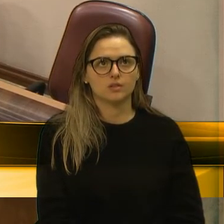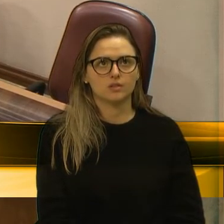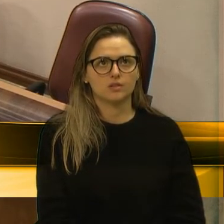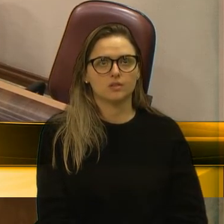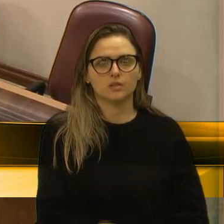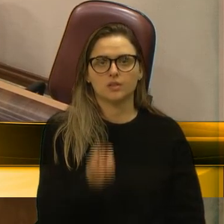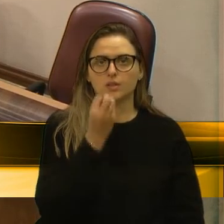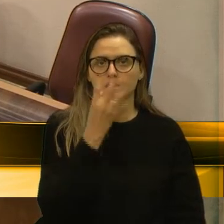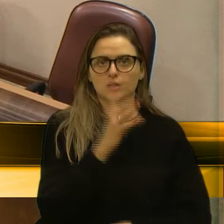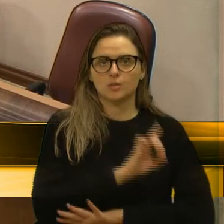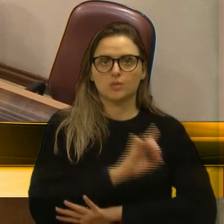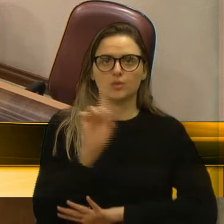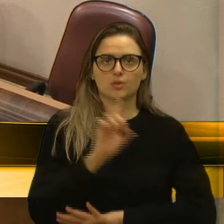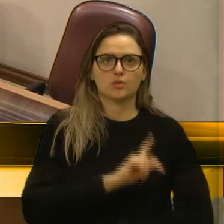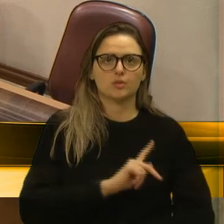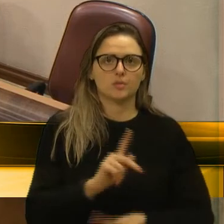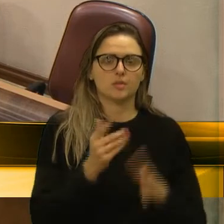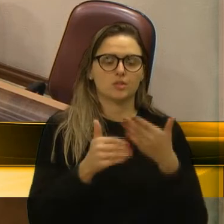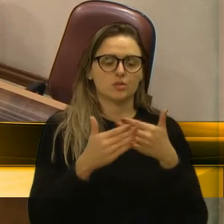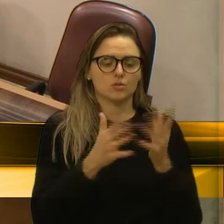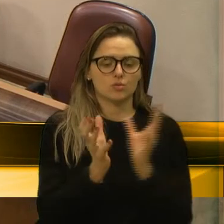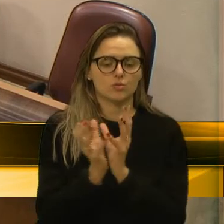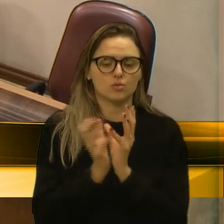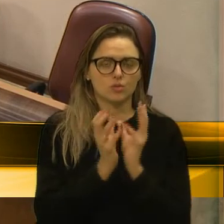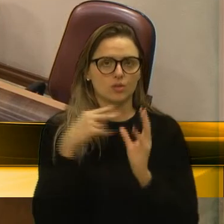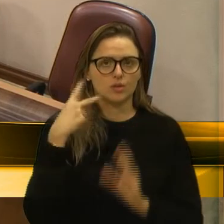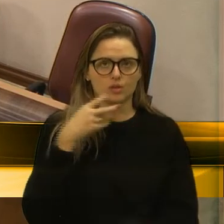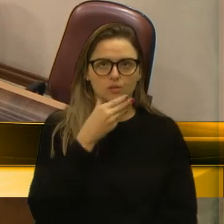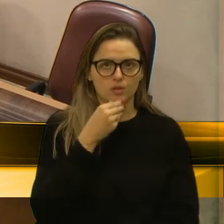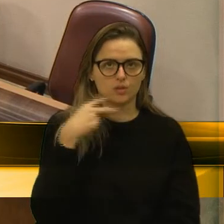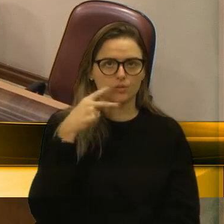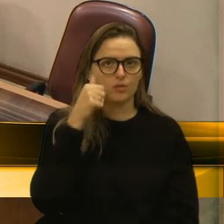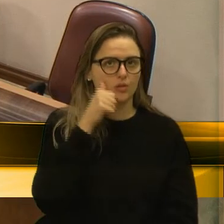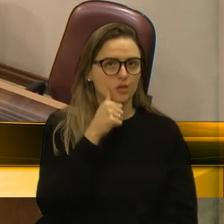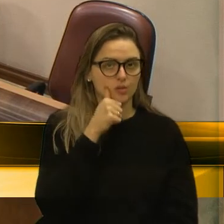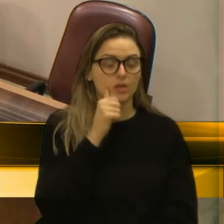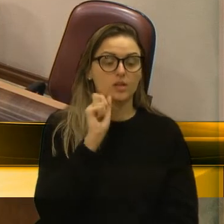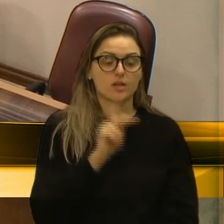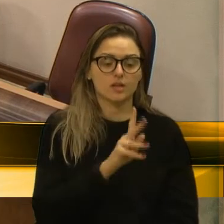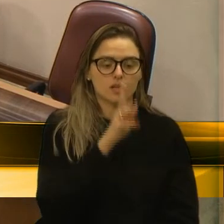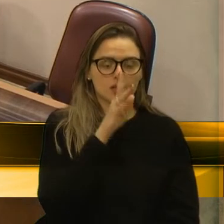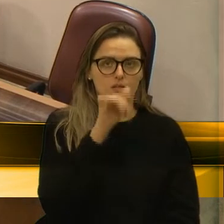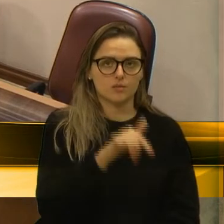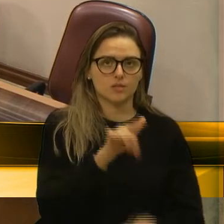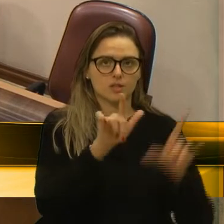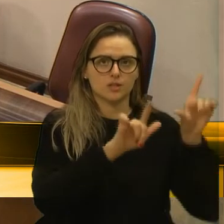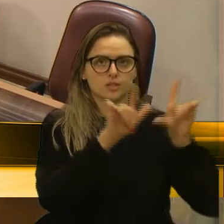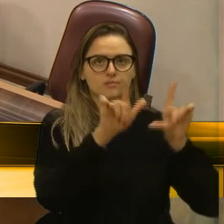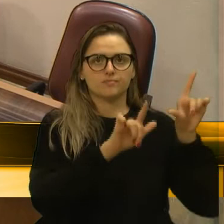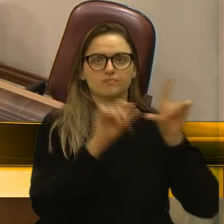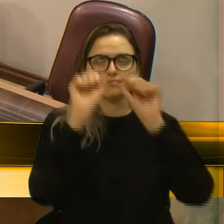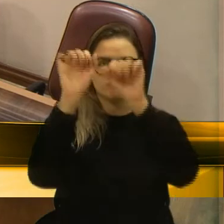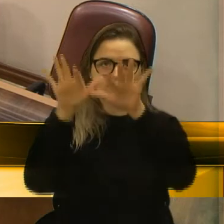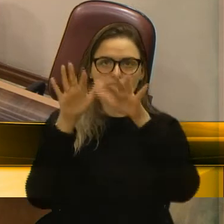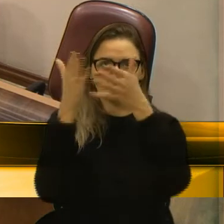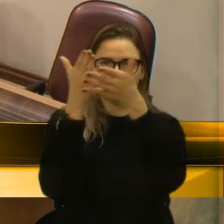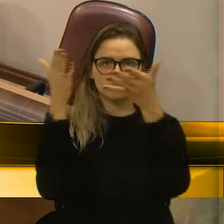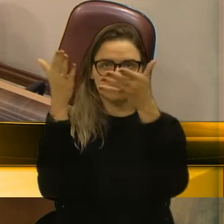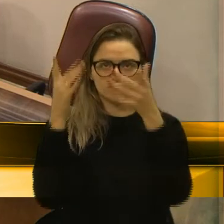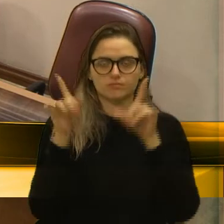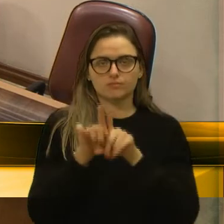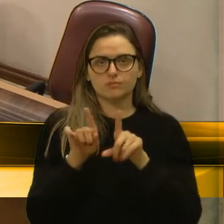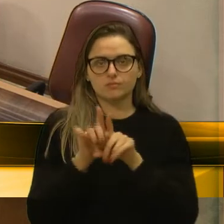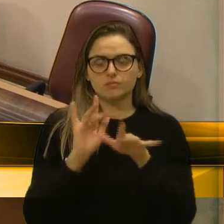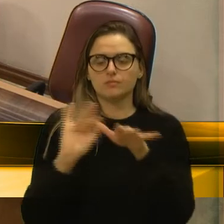Bom dia, presidente, colegas vereadoras, vereadores, quem nos assiste aqui no plenário e pela TV Câmara e